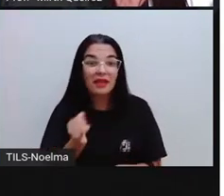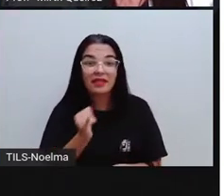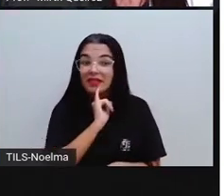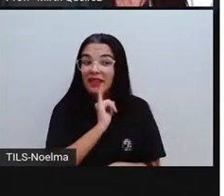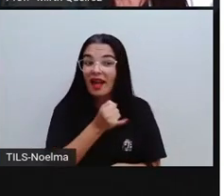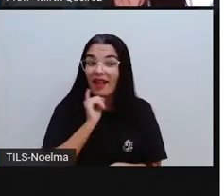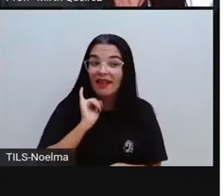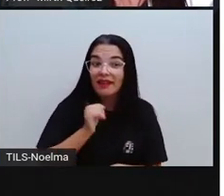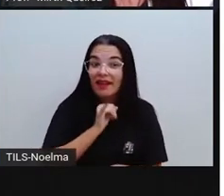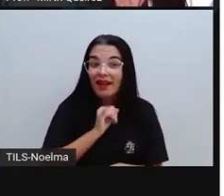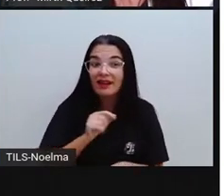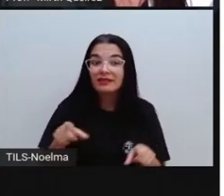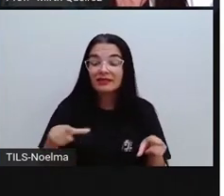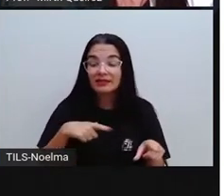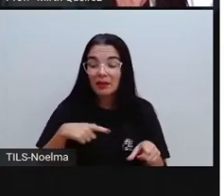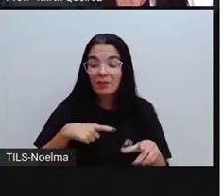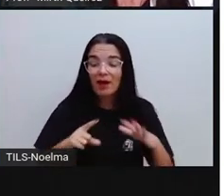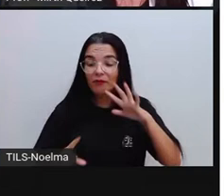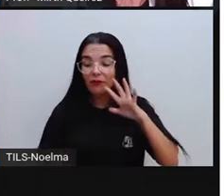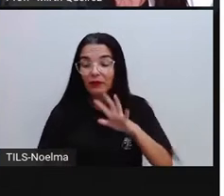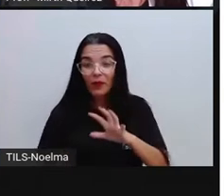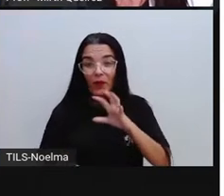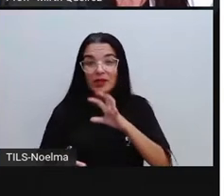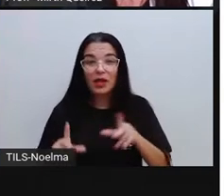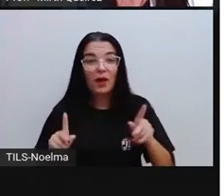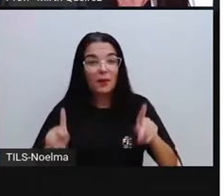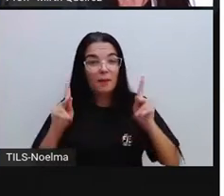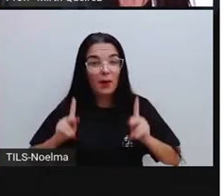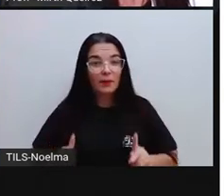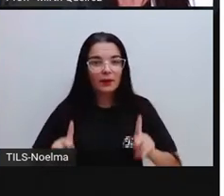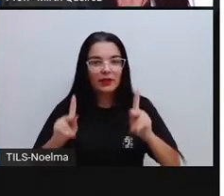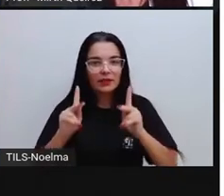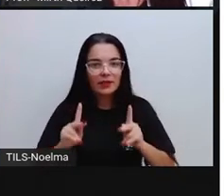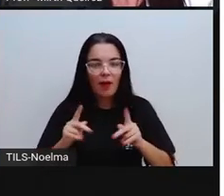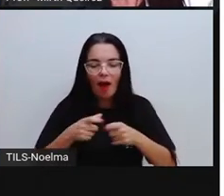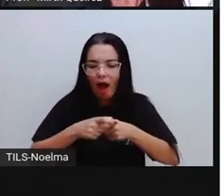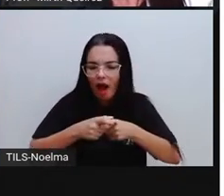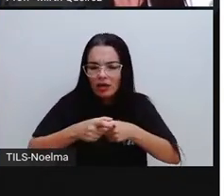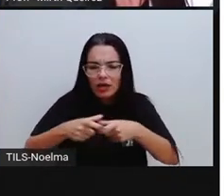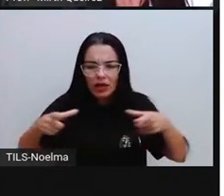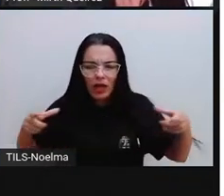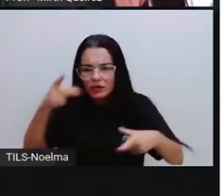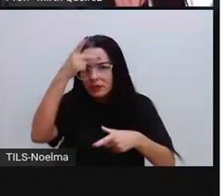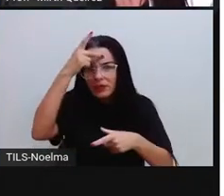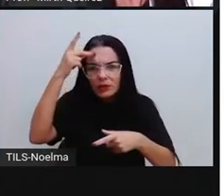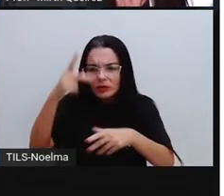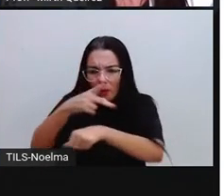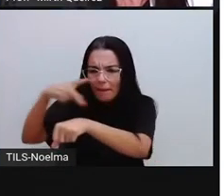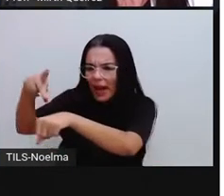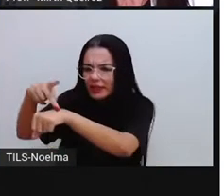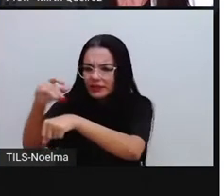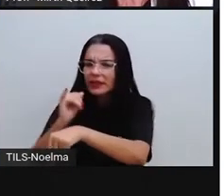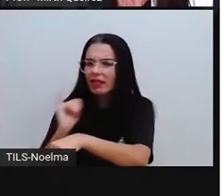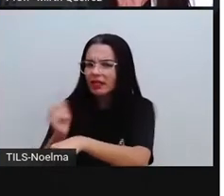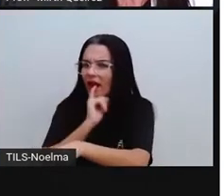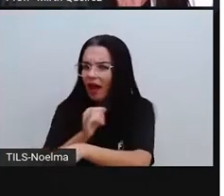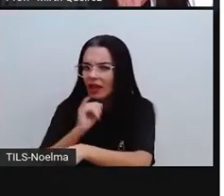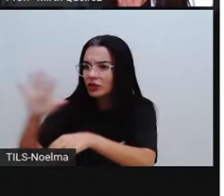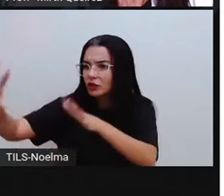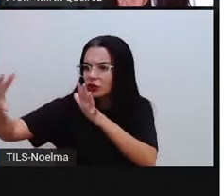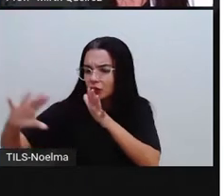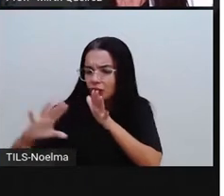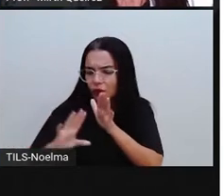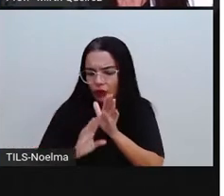formação do nosso povo brasileiro. A grande maioria veio para trabalhar nas lavouras de café em São Paulo, né?